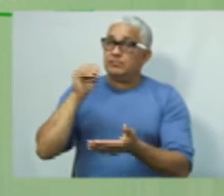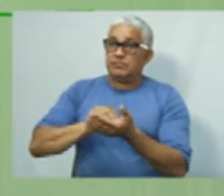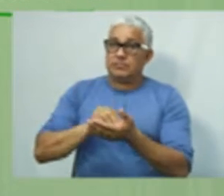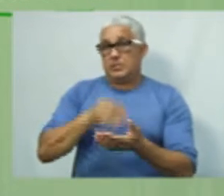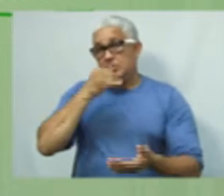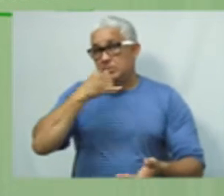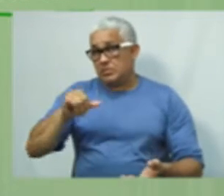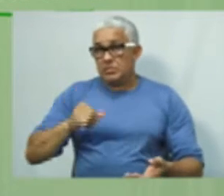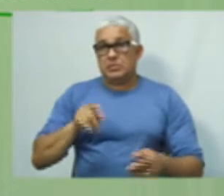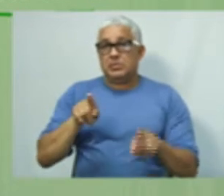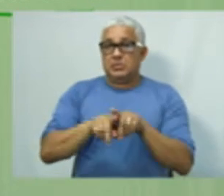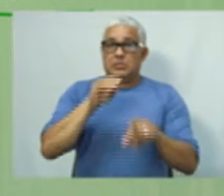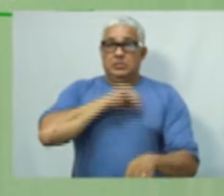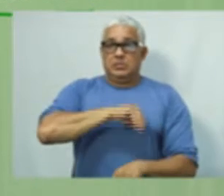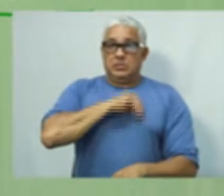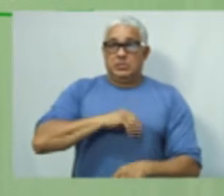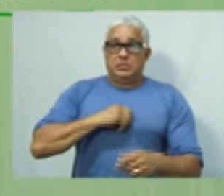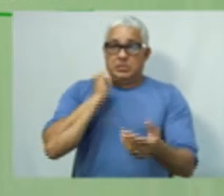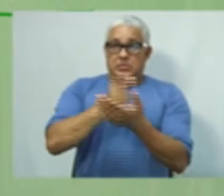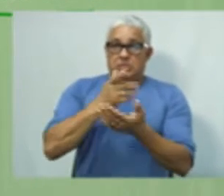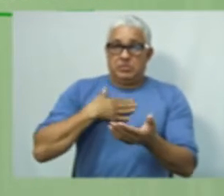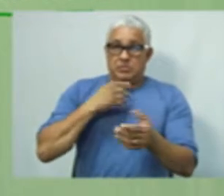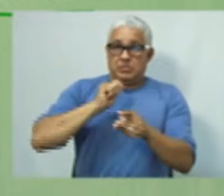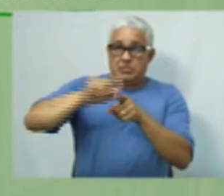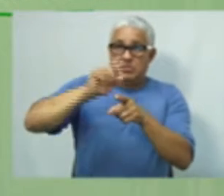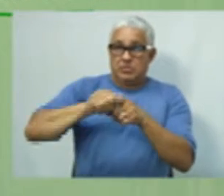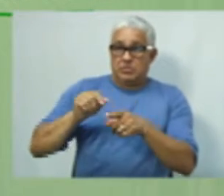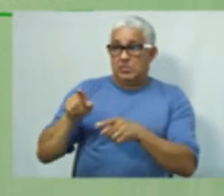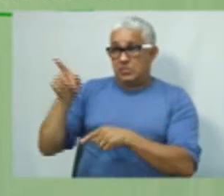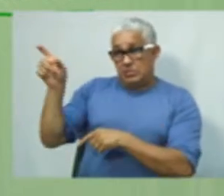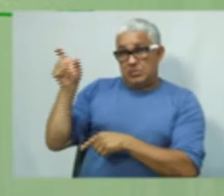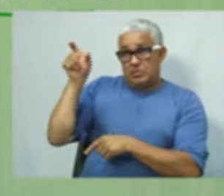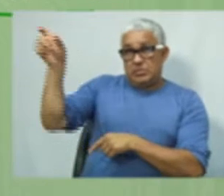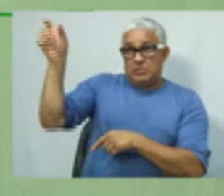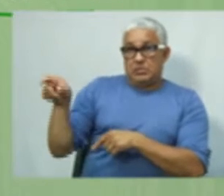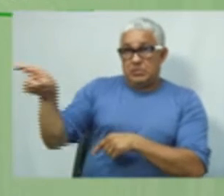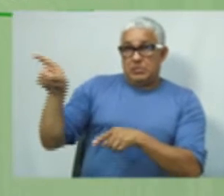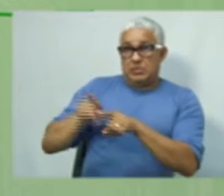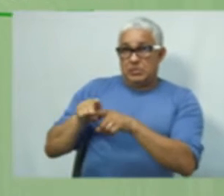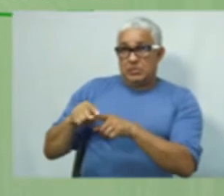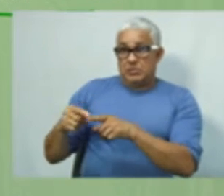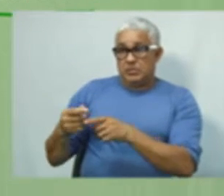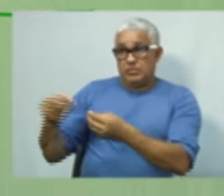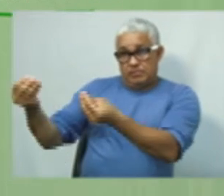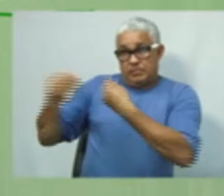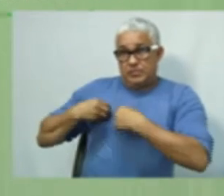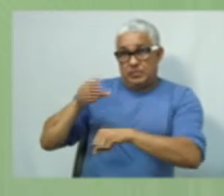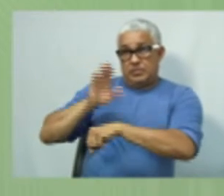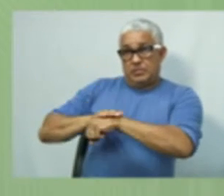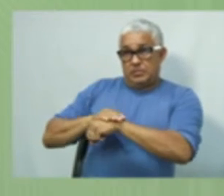meu salário, que eu pago o meu aluguel, os fornecedores eles me concedem prazos.